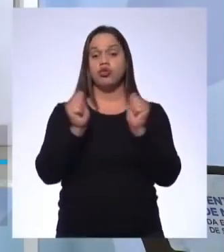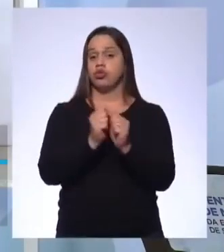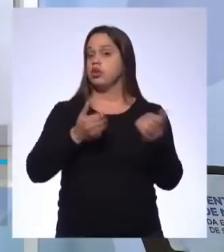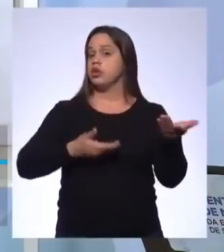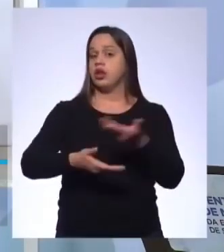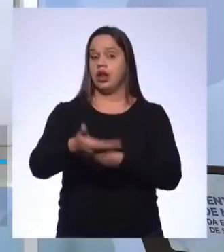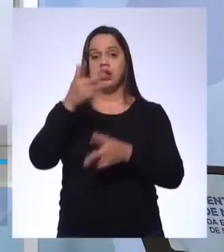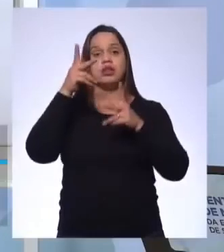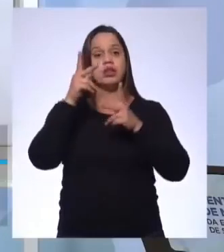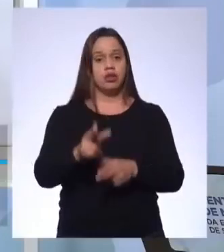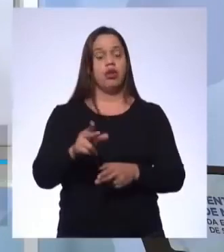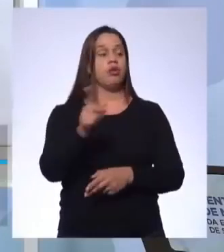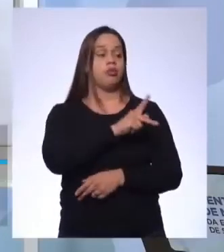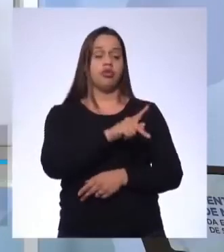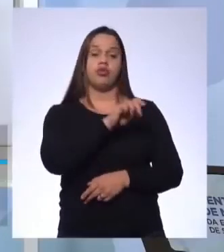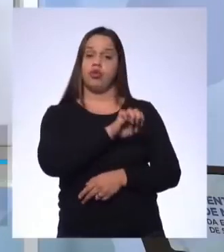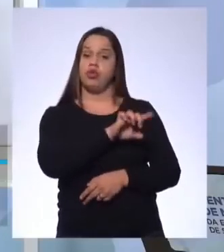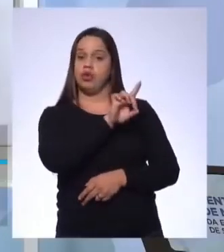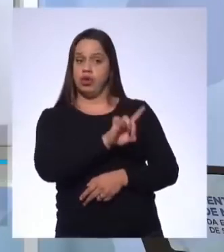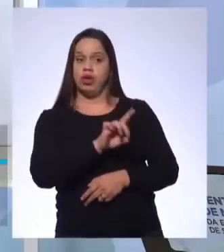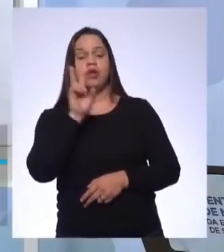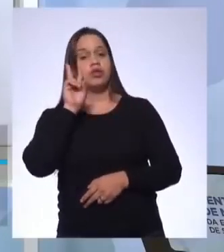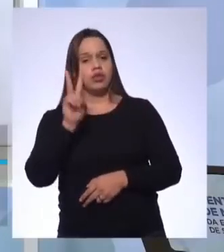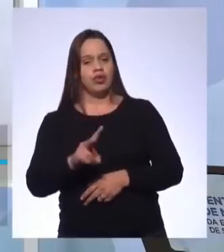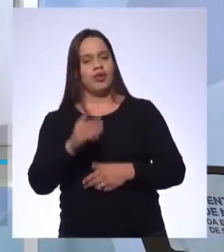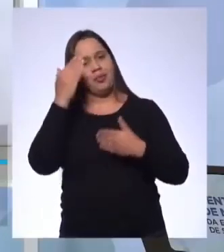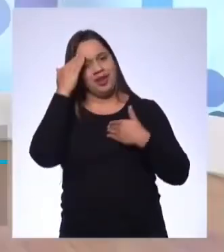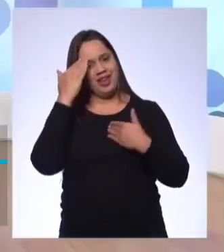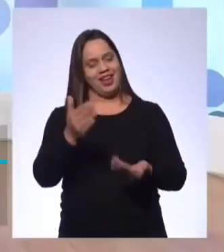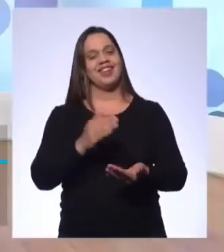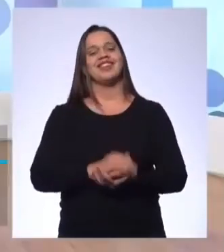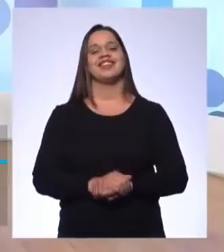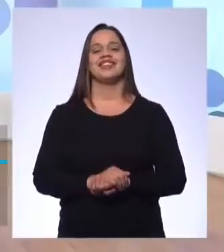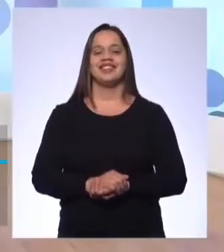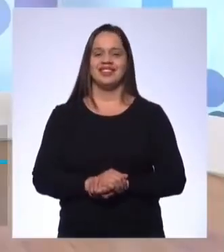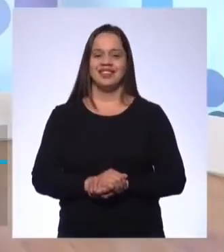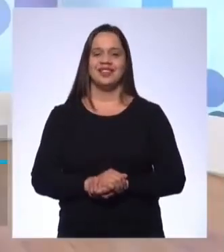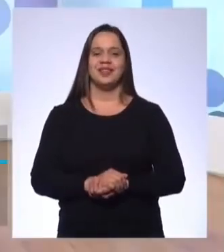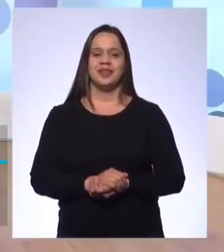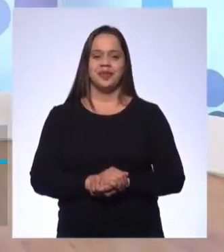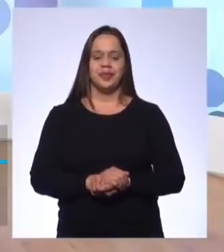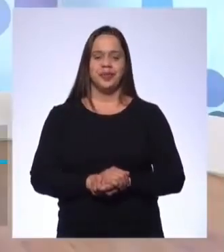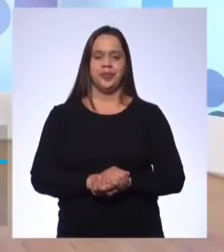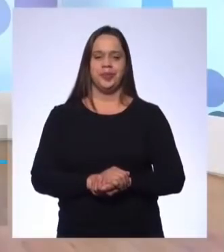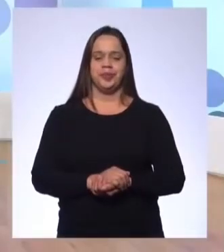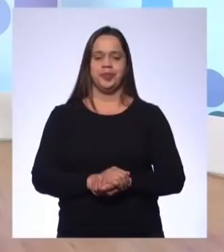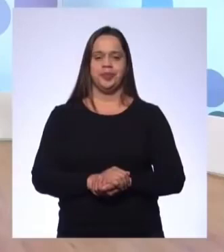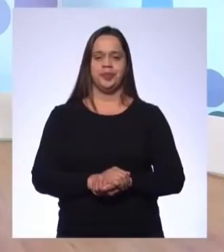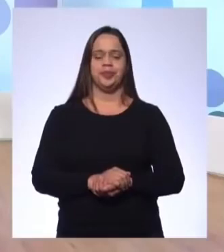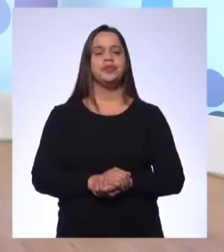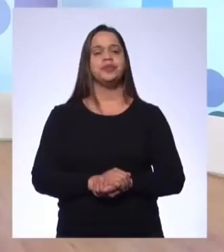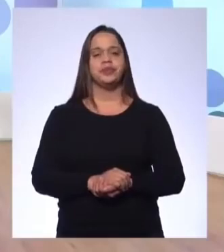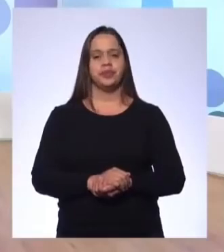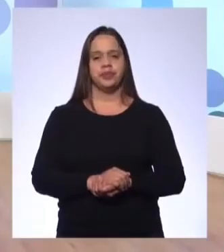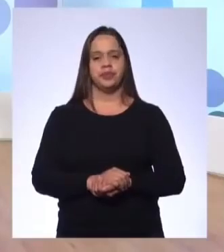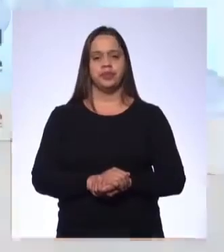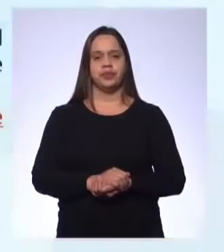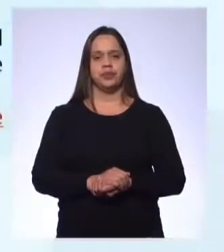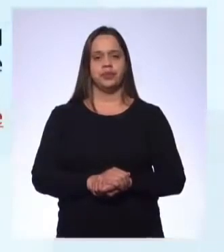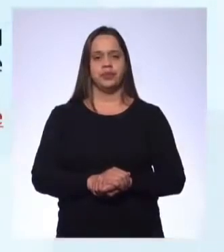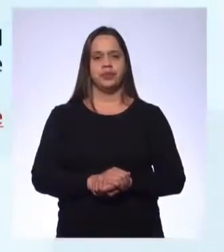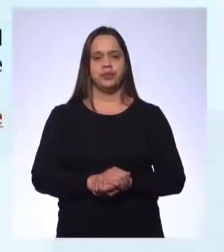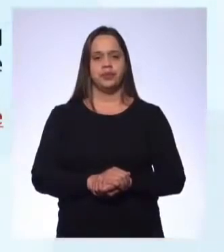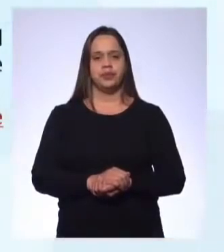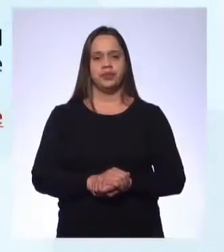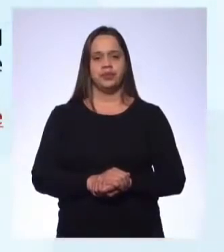que o professor Ed, thanks very much, agradece muito, ok? See you later, te vejo daqui a